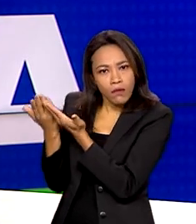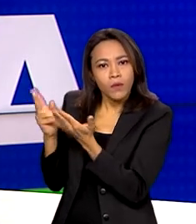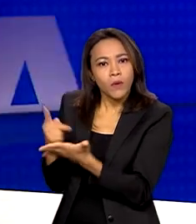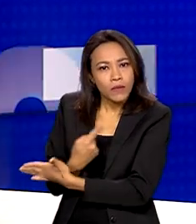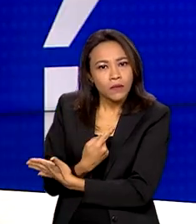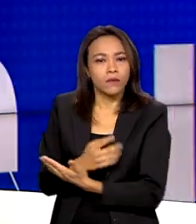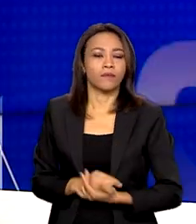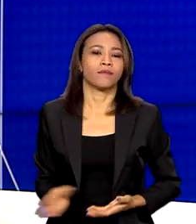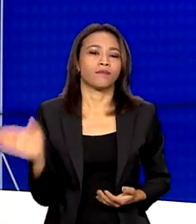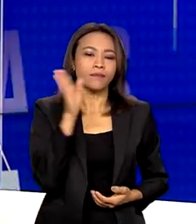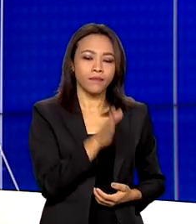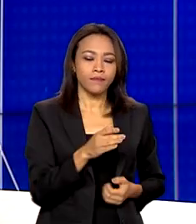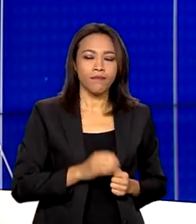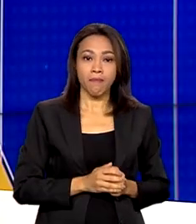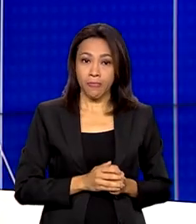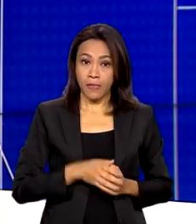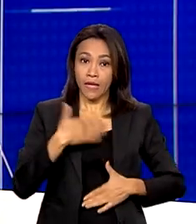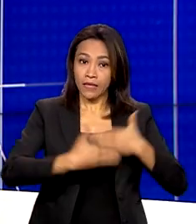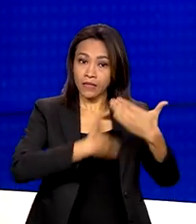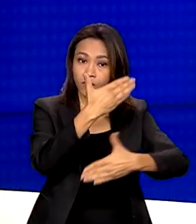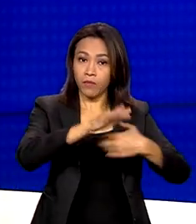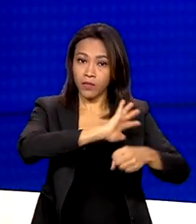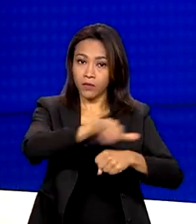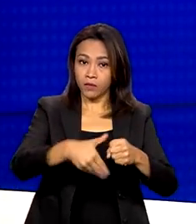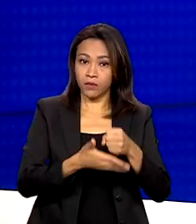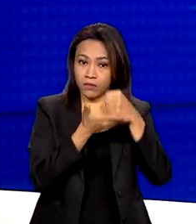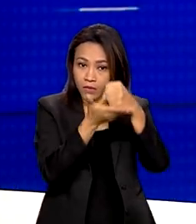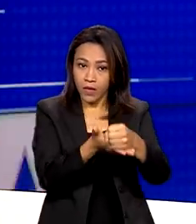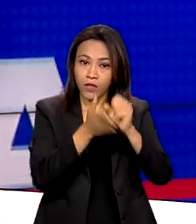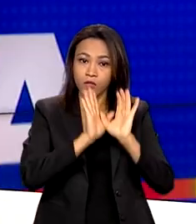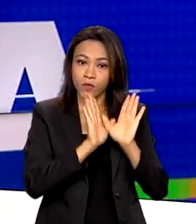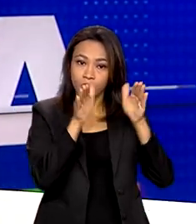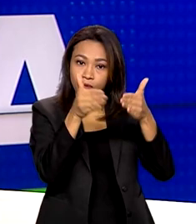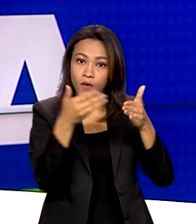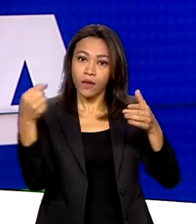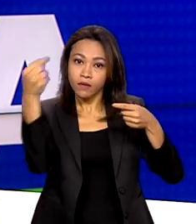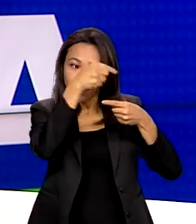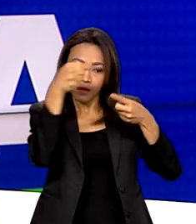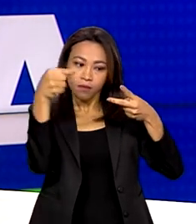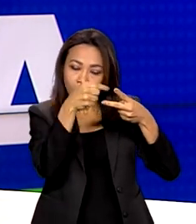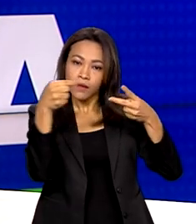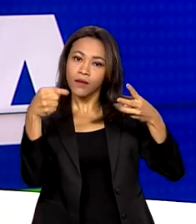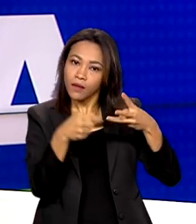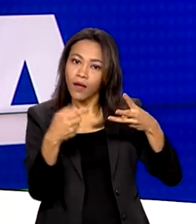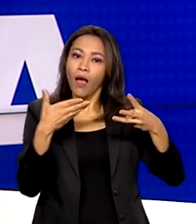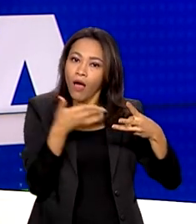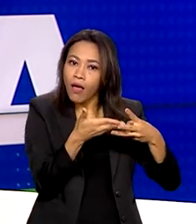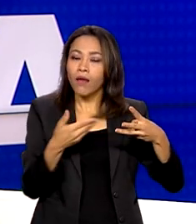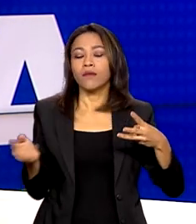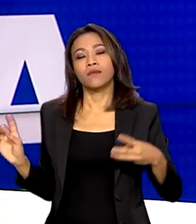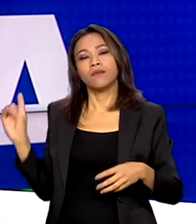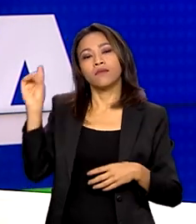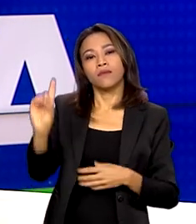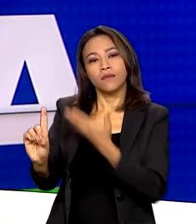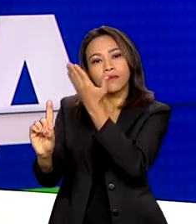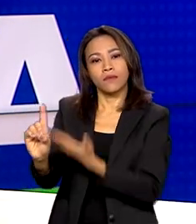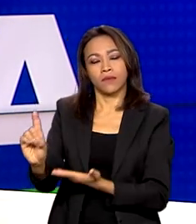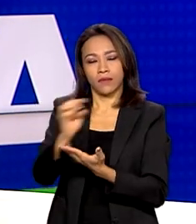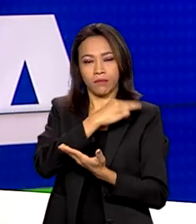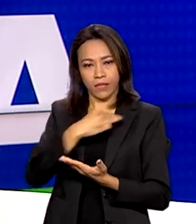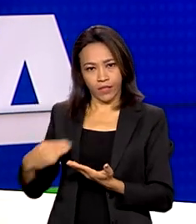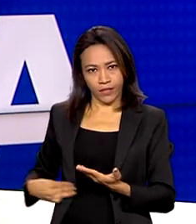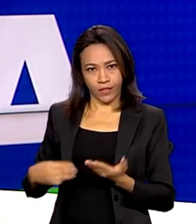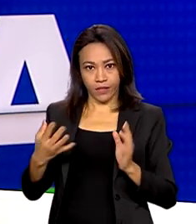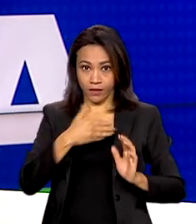desenvolvimento e sustentabilidade em Foco estes foram temas da participação da ministra Marina Silva na Câmara